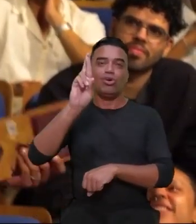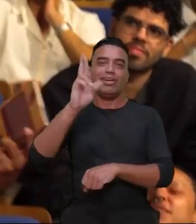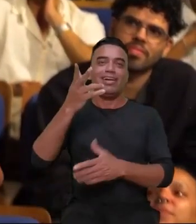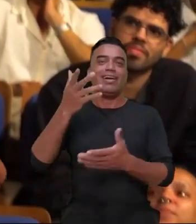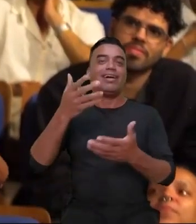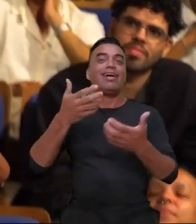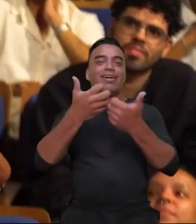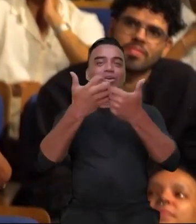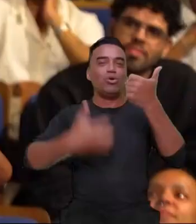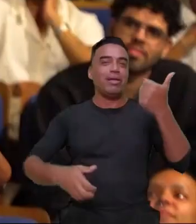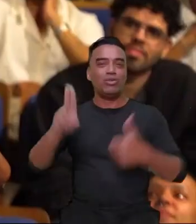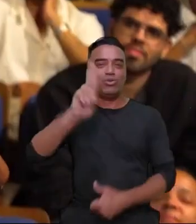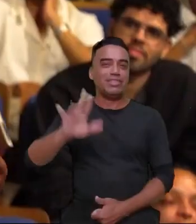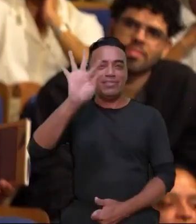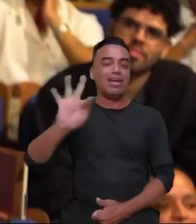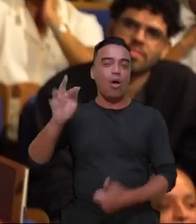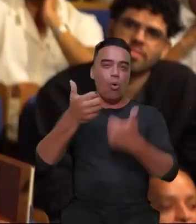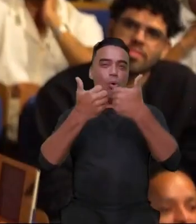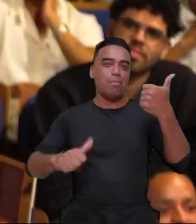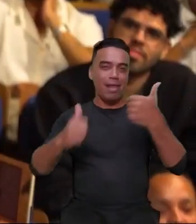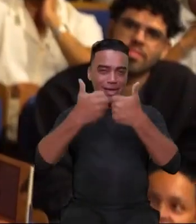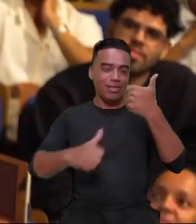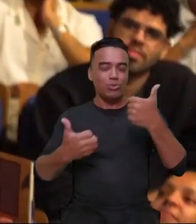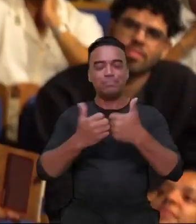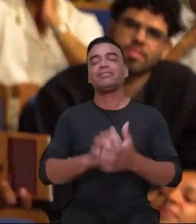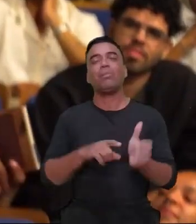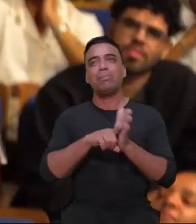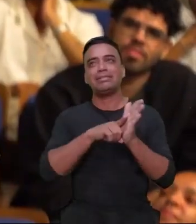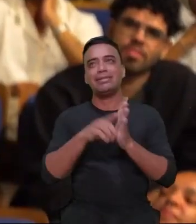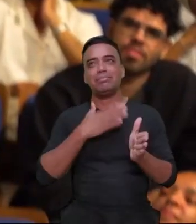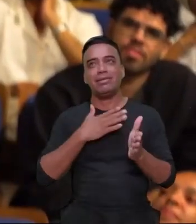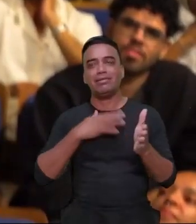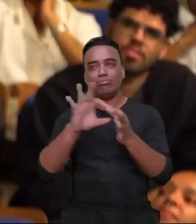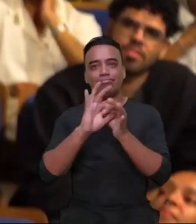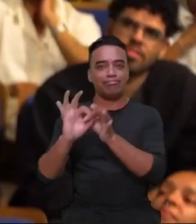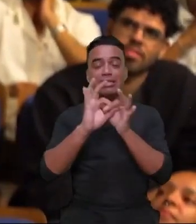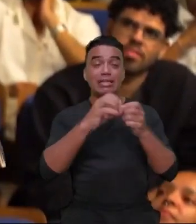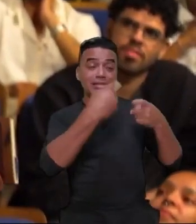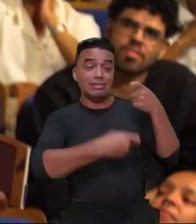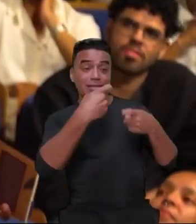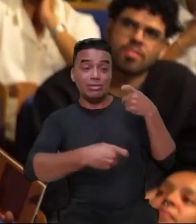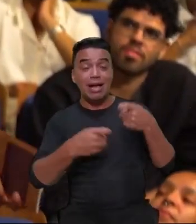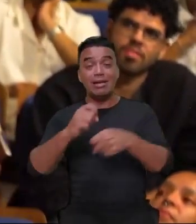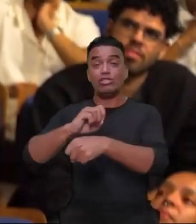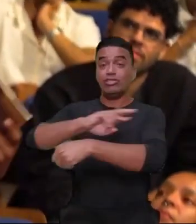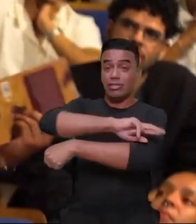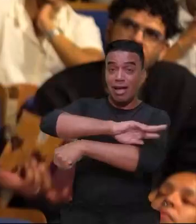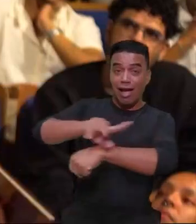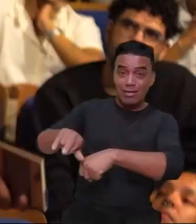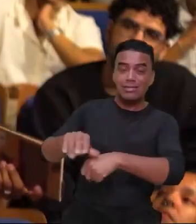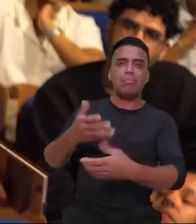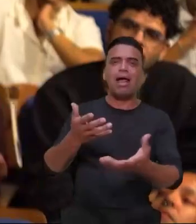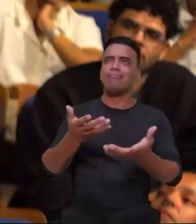Preto. E nas minhas pesquisas eu tenho usado a interseccionalidade de sexualidade e raça para